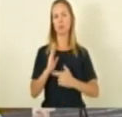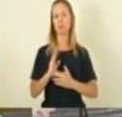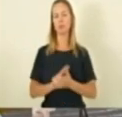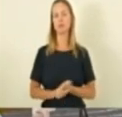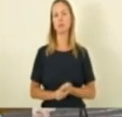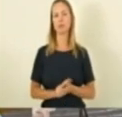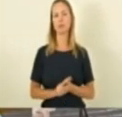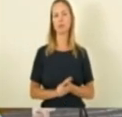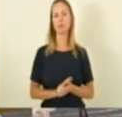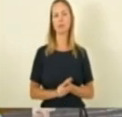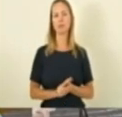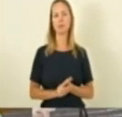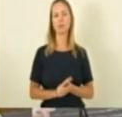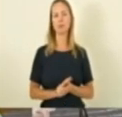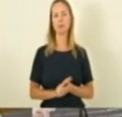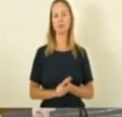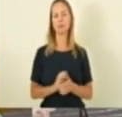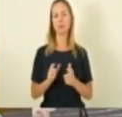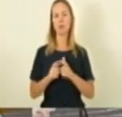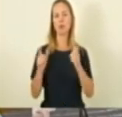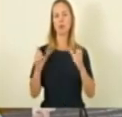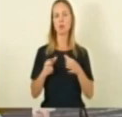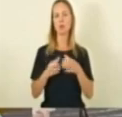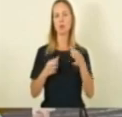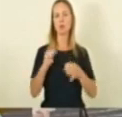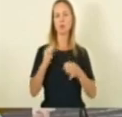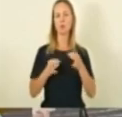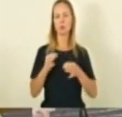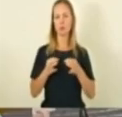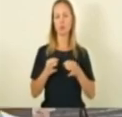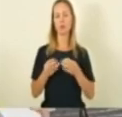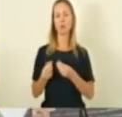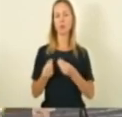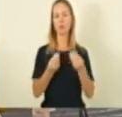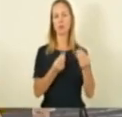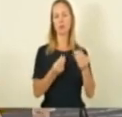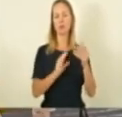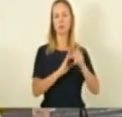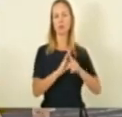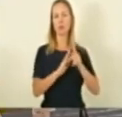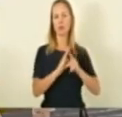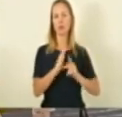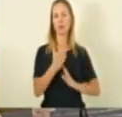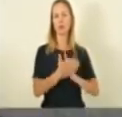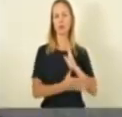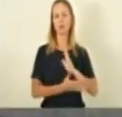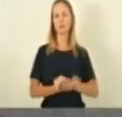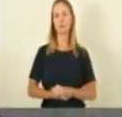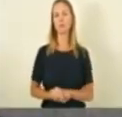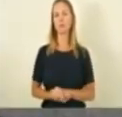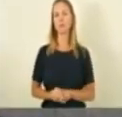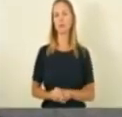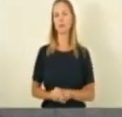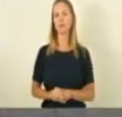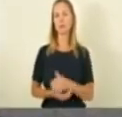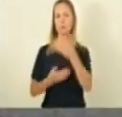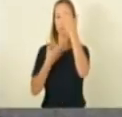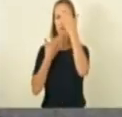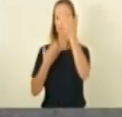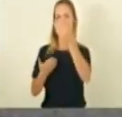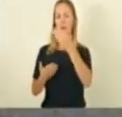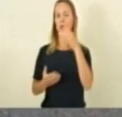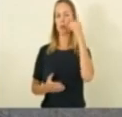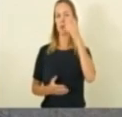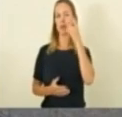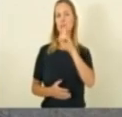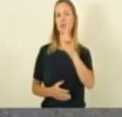minha relatoria, já temos maioria na Comissão de Justiça. Devolvo aprovada a matéria, senhor presidente. Obrigado, deputado